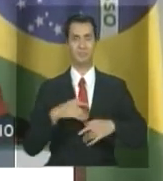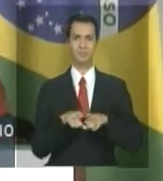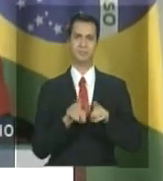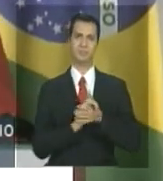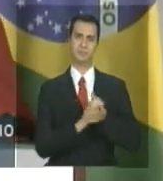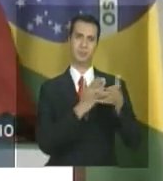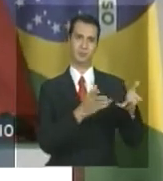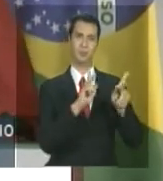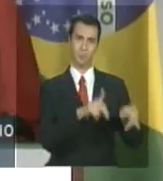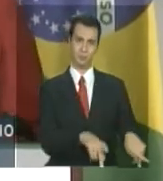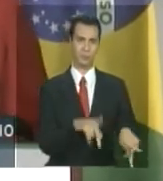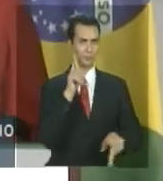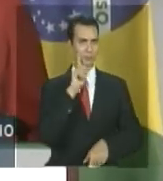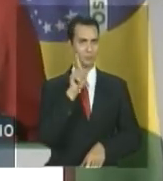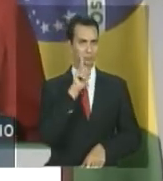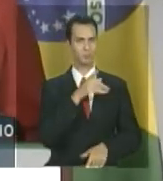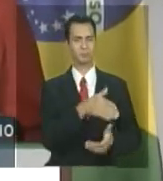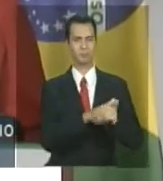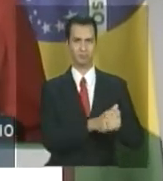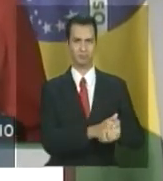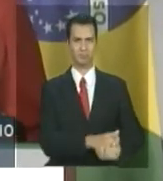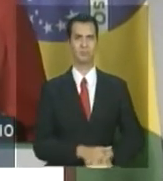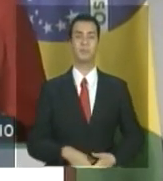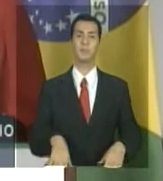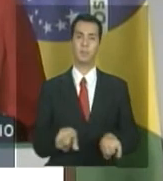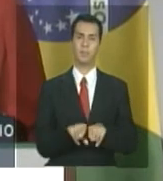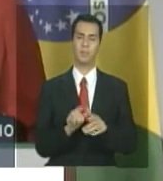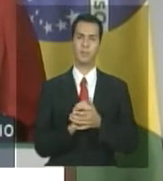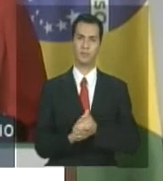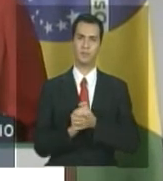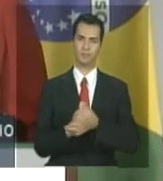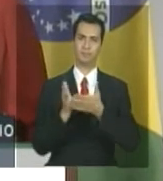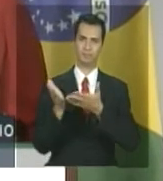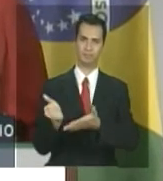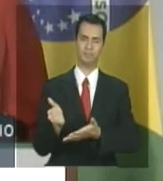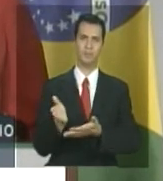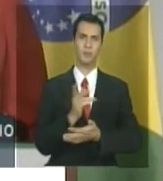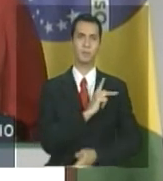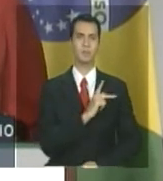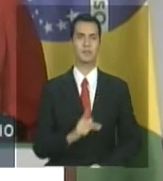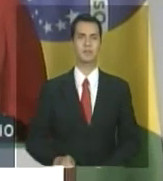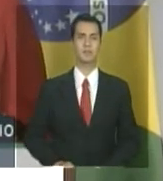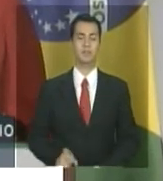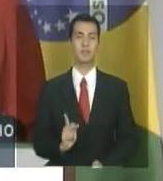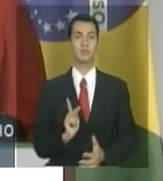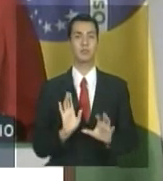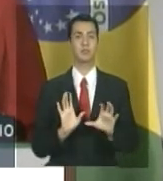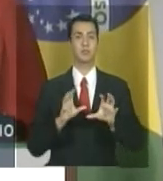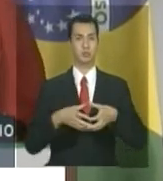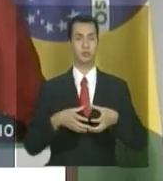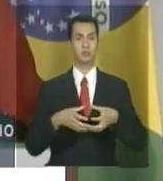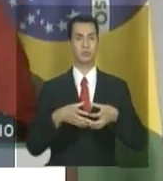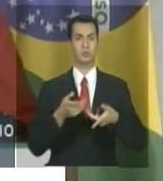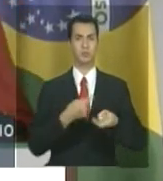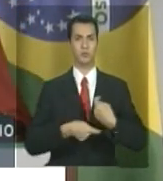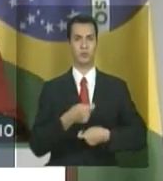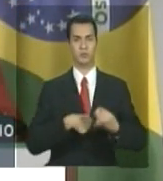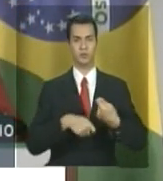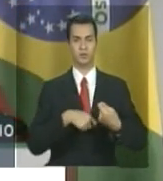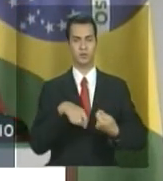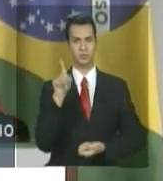americano. Queria também cumprimentar o presidente da Câmara de Comércio norte-americano,